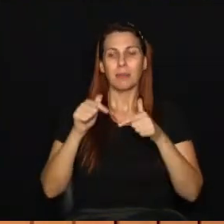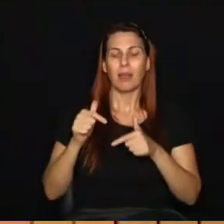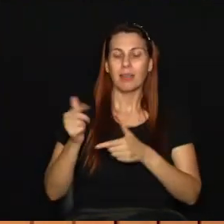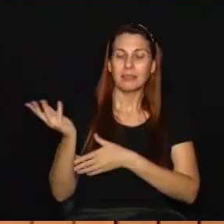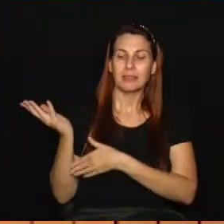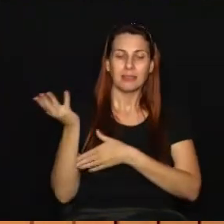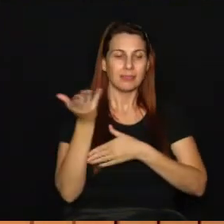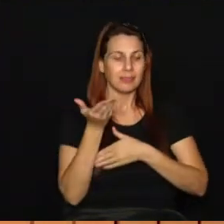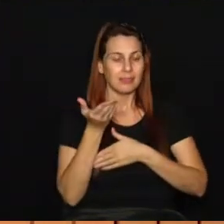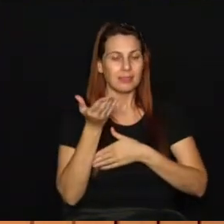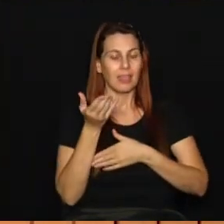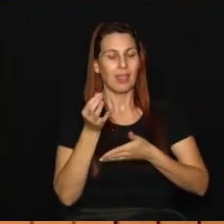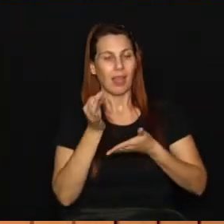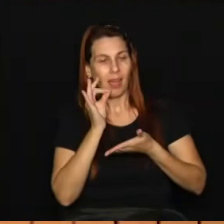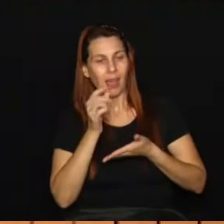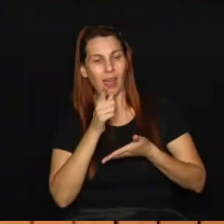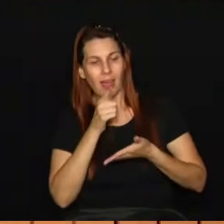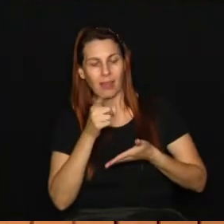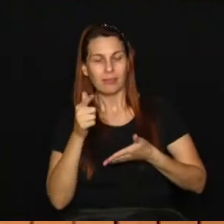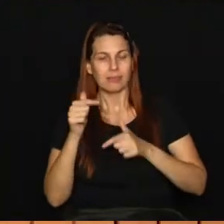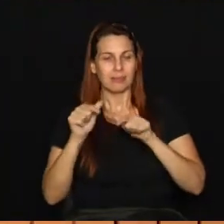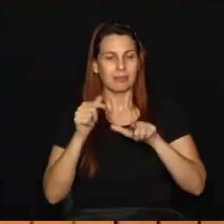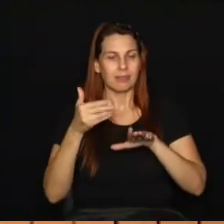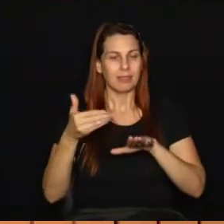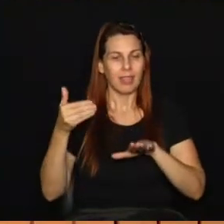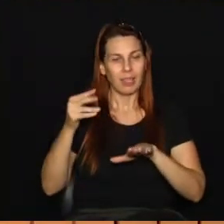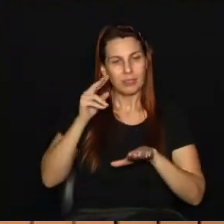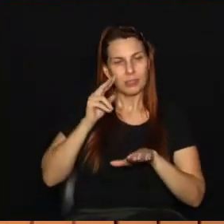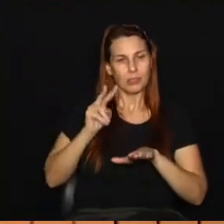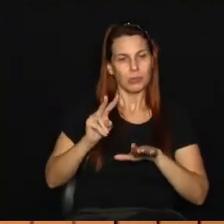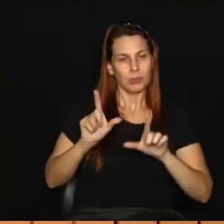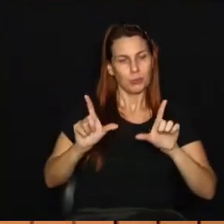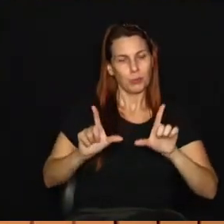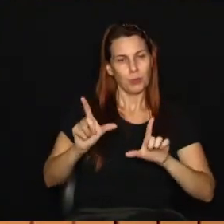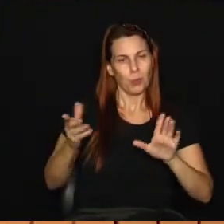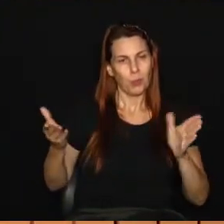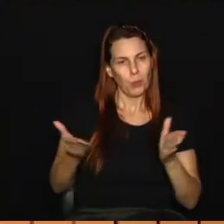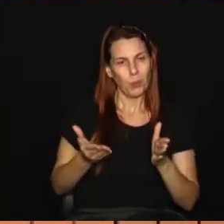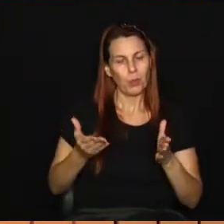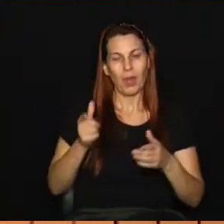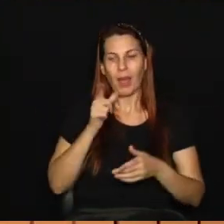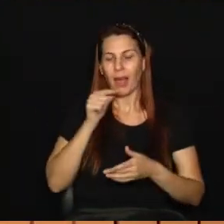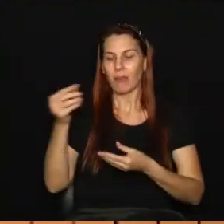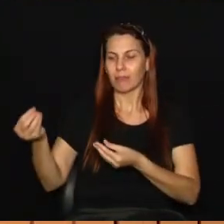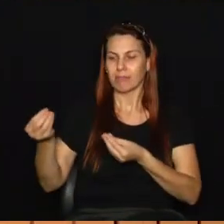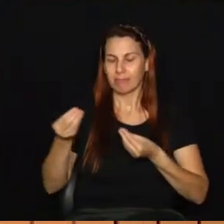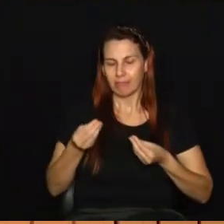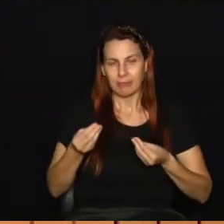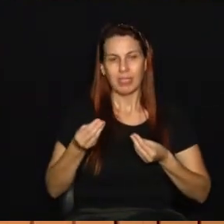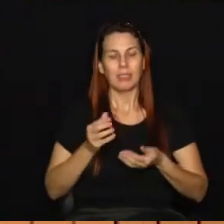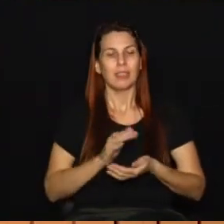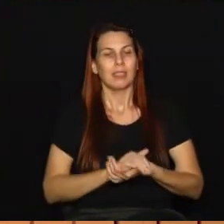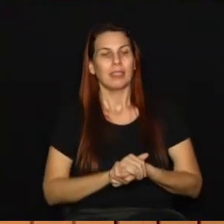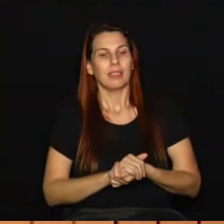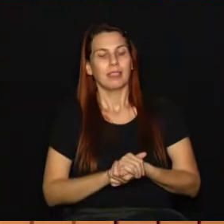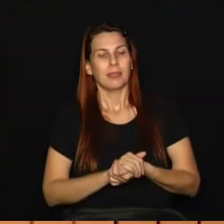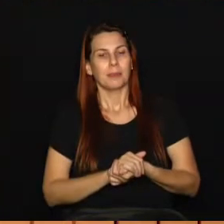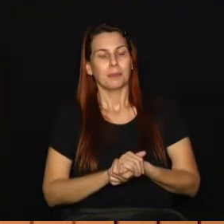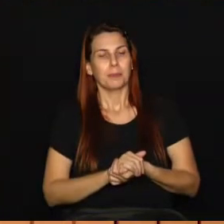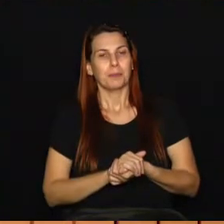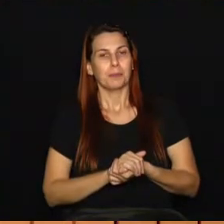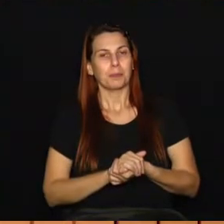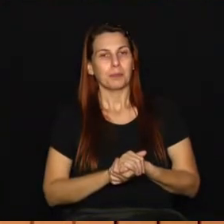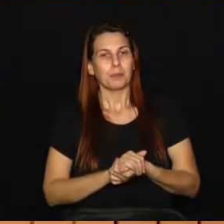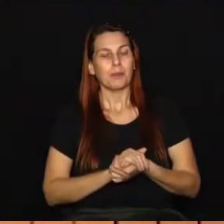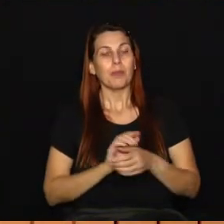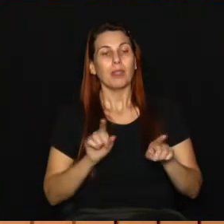Geni e a Vanilda, que estão lá atrás nos assistindo, que serviram a água aqui para a gente, padre. Ao